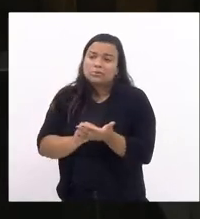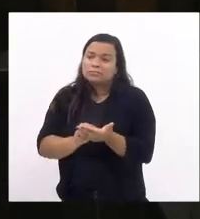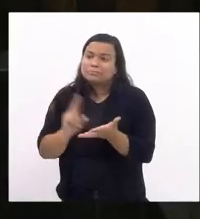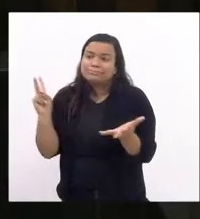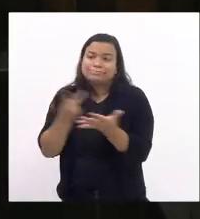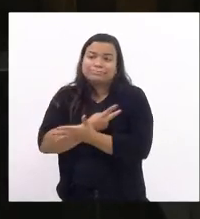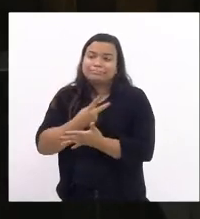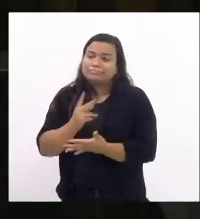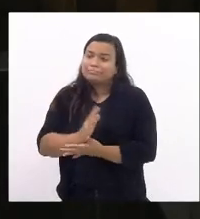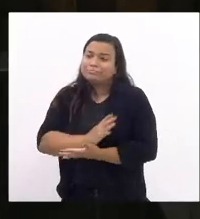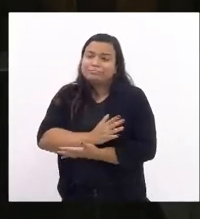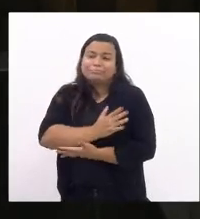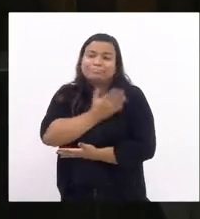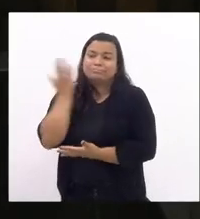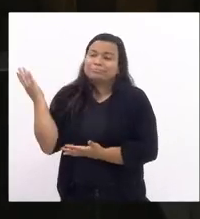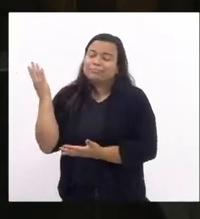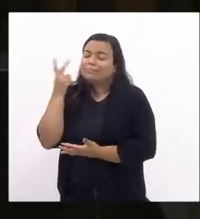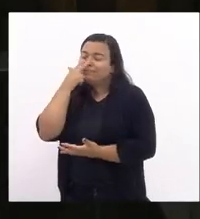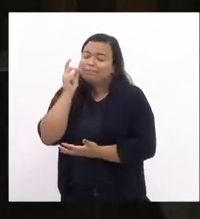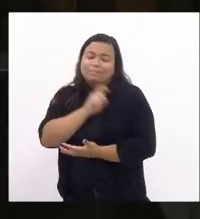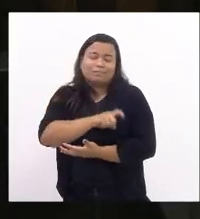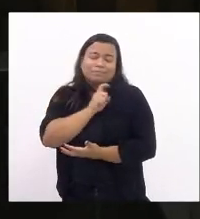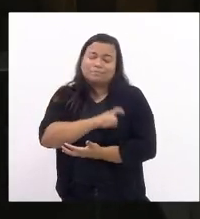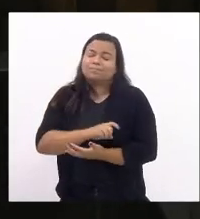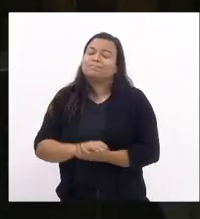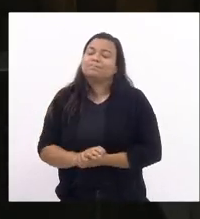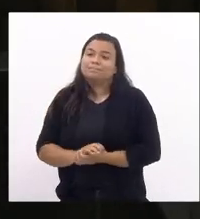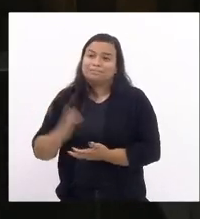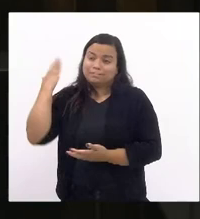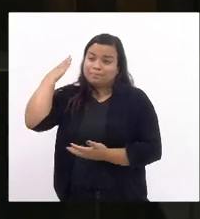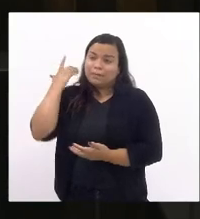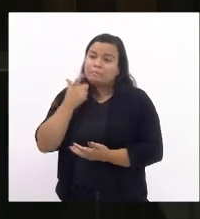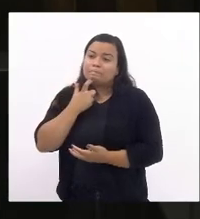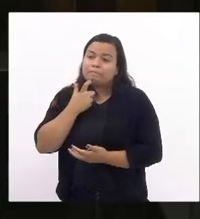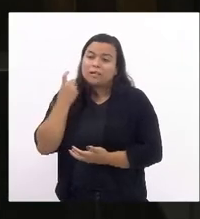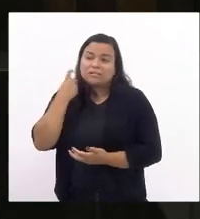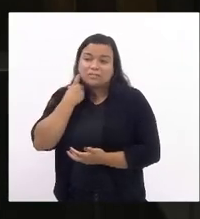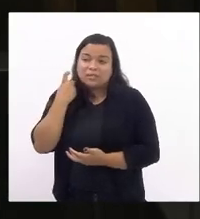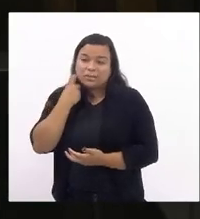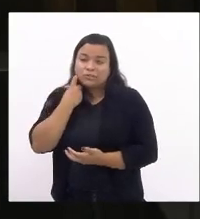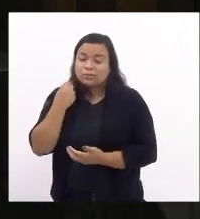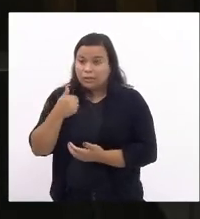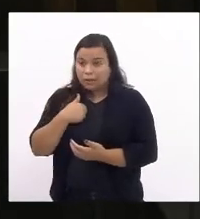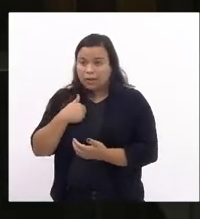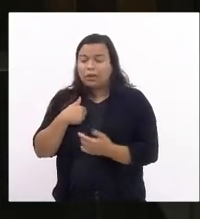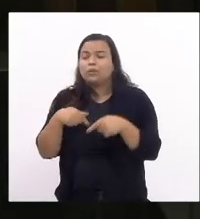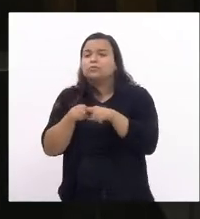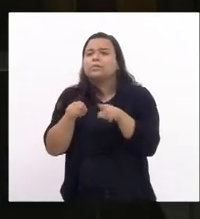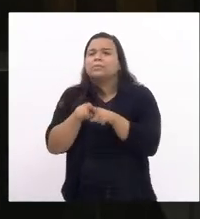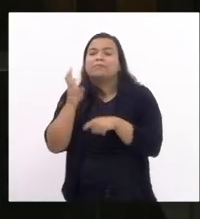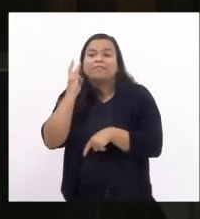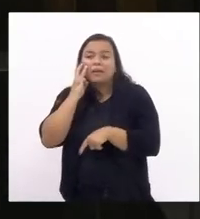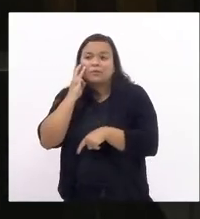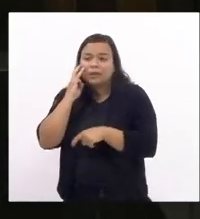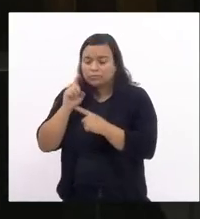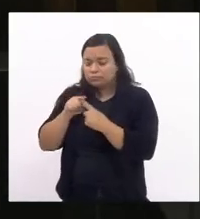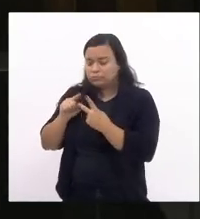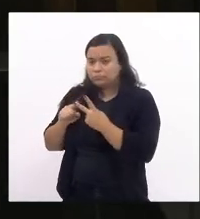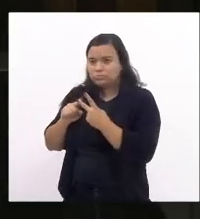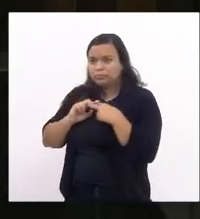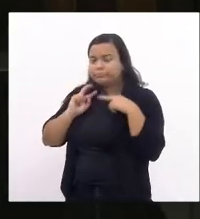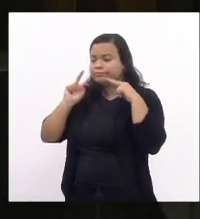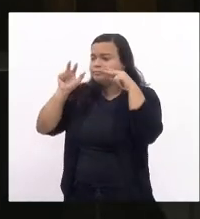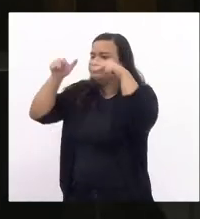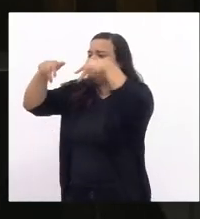pontos cruéis. Até sexta-feira, quando eu e o deputado Valdeque estivemos em Petrópolis, você já